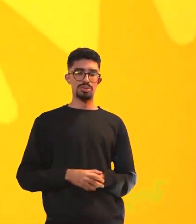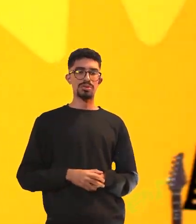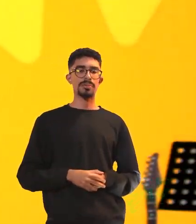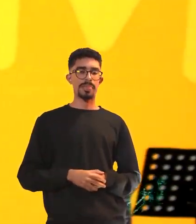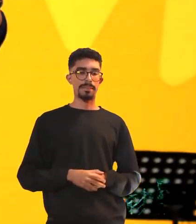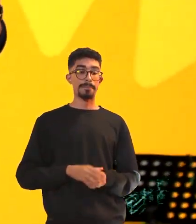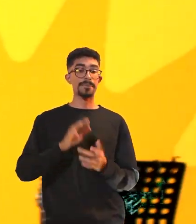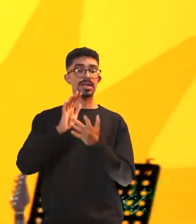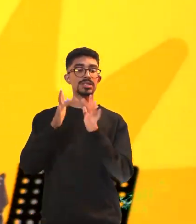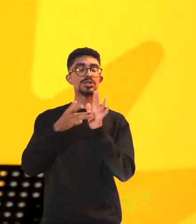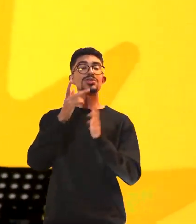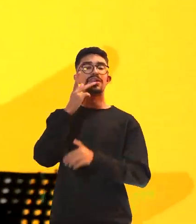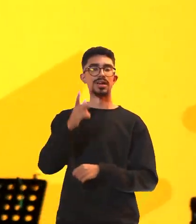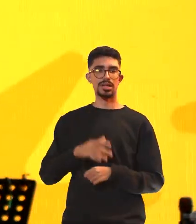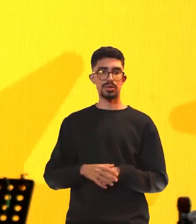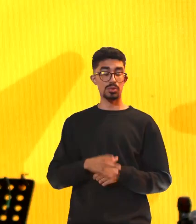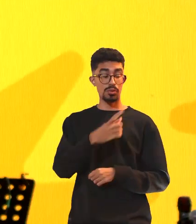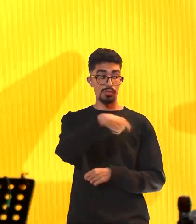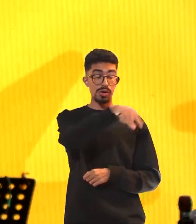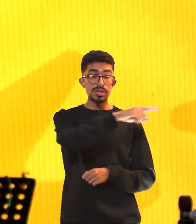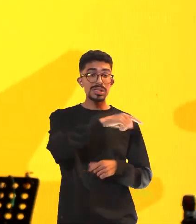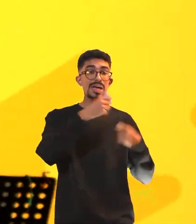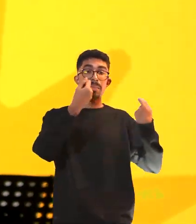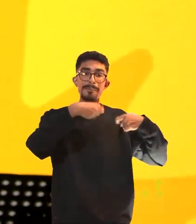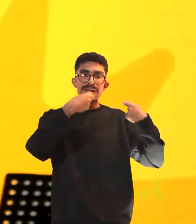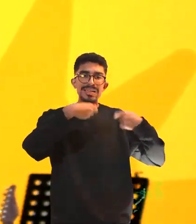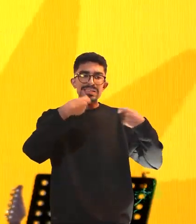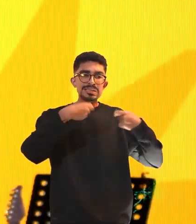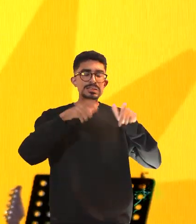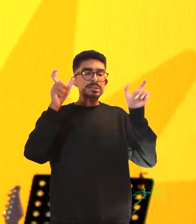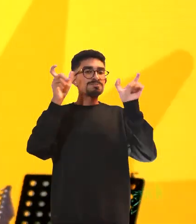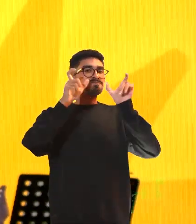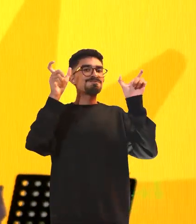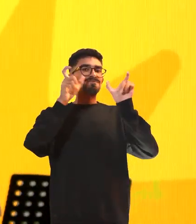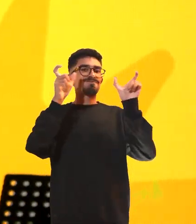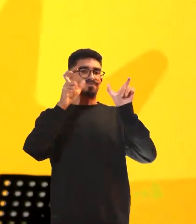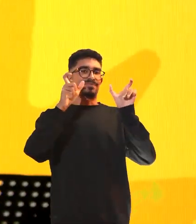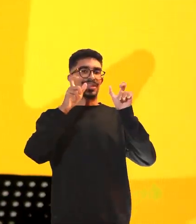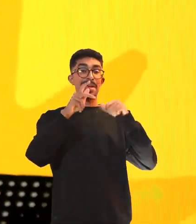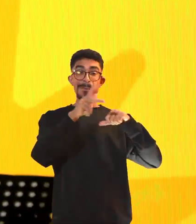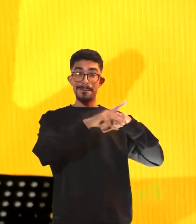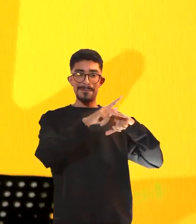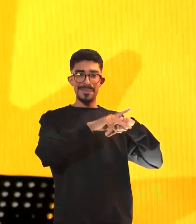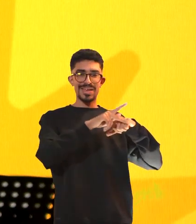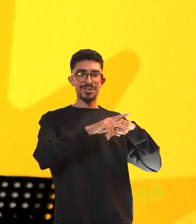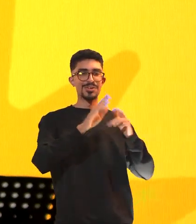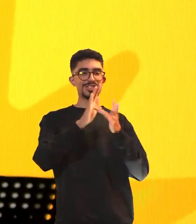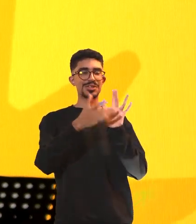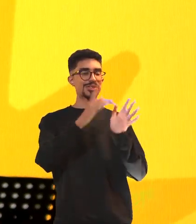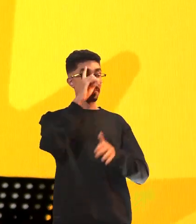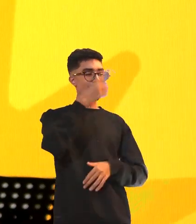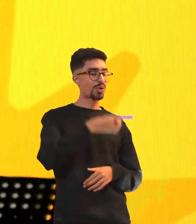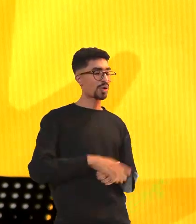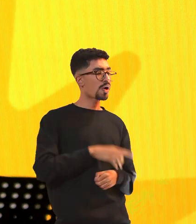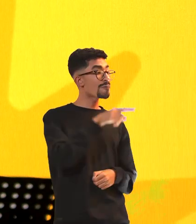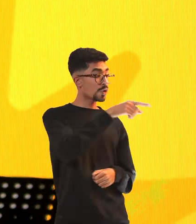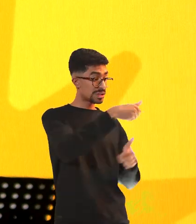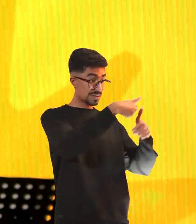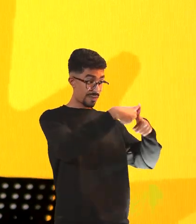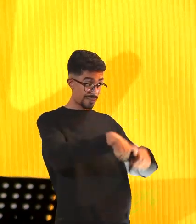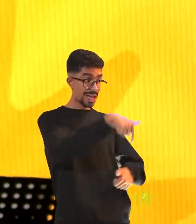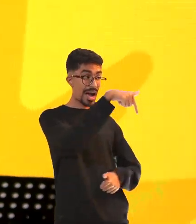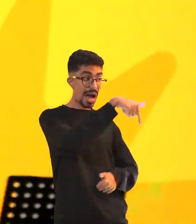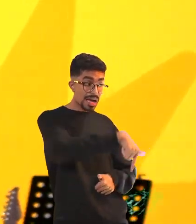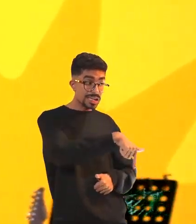falando, vigiem, estejam atentos. Aqui tem a questão do sono, tem a questão que era para eles estarem orando, mas A vigilância é importantíssima, a gente